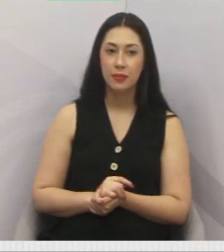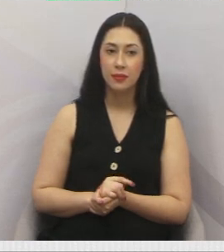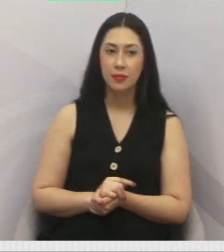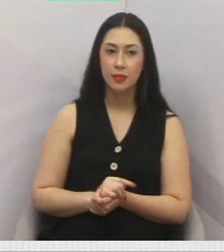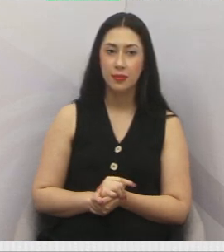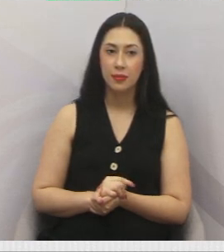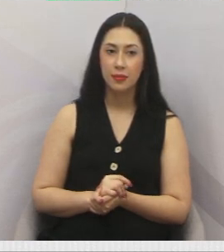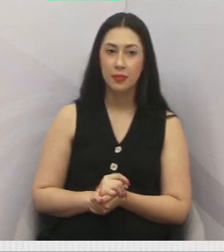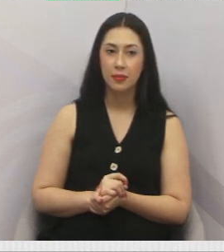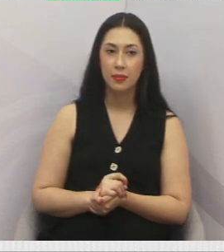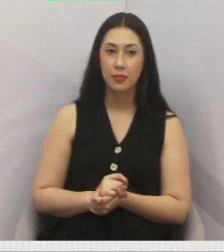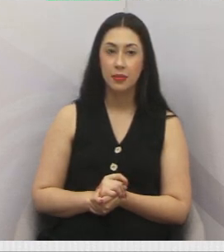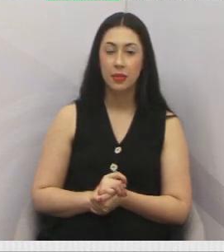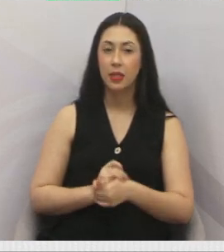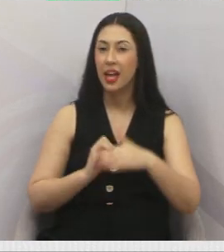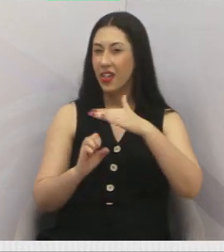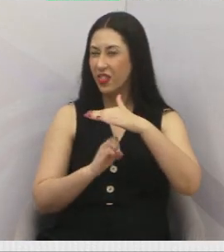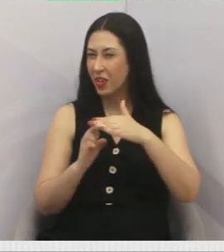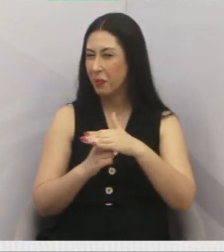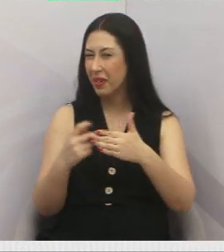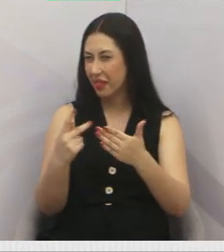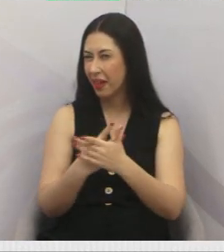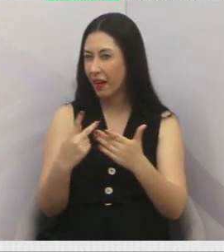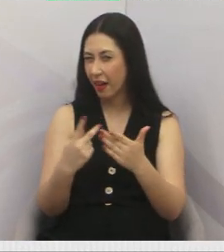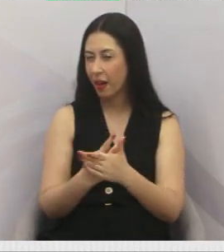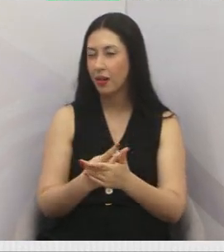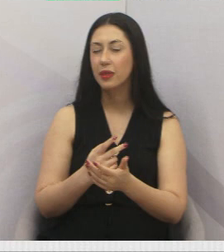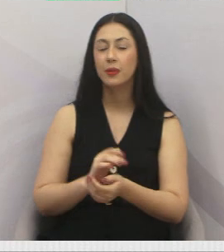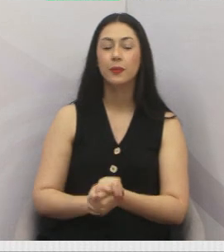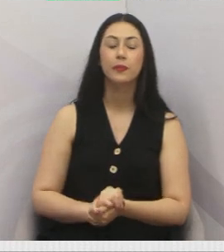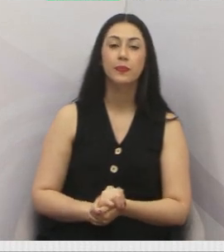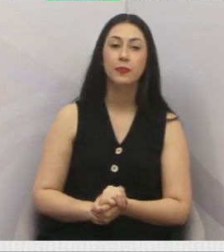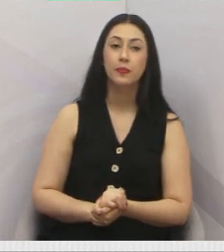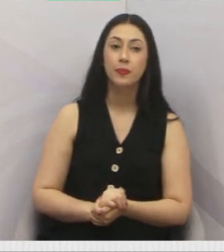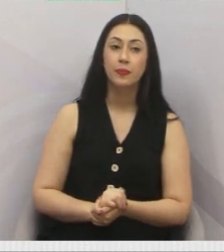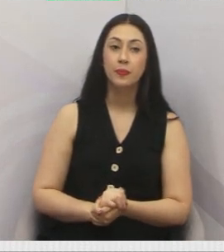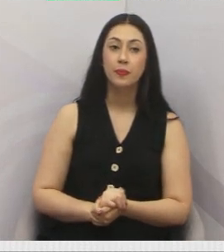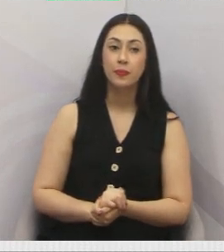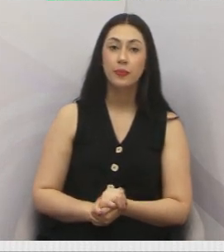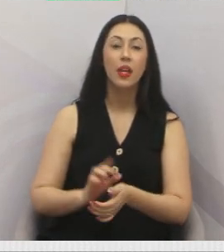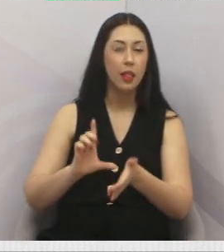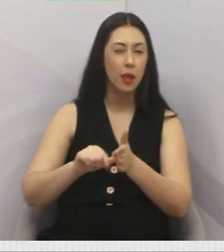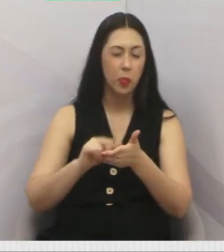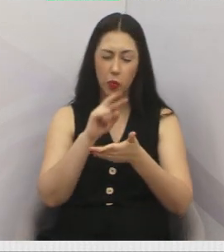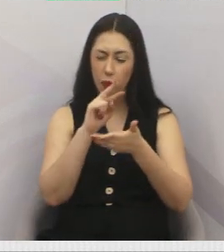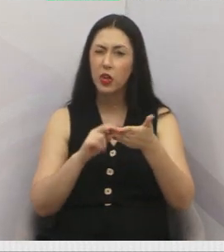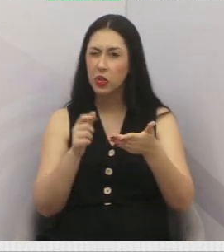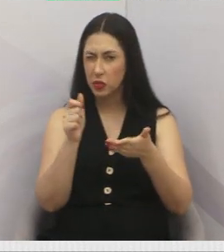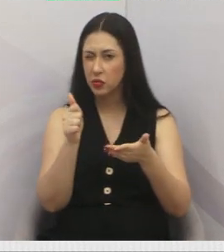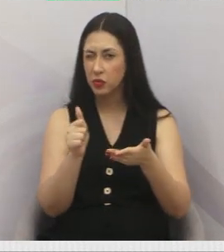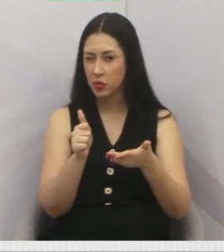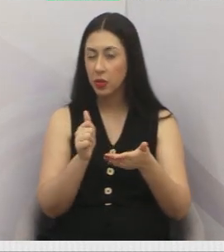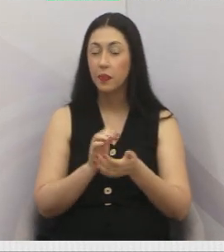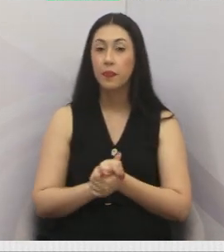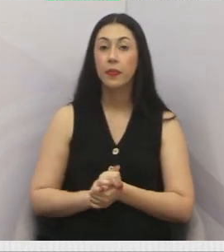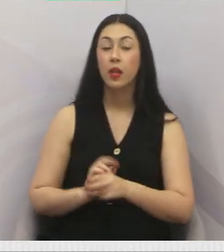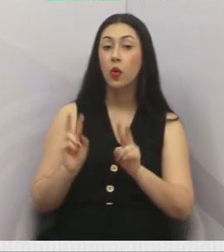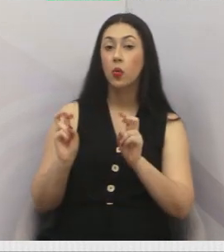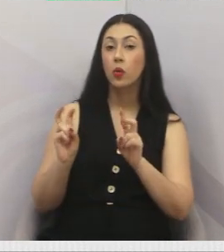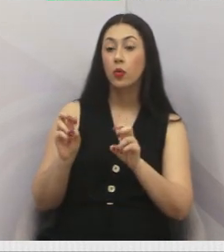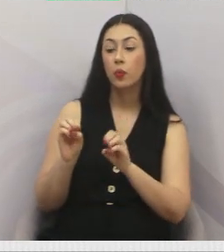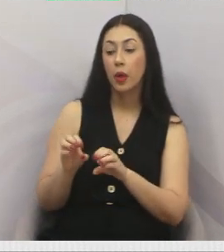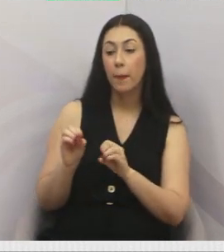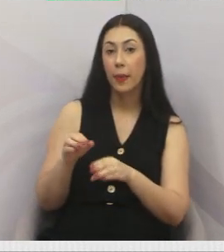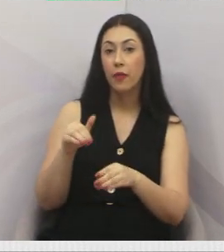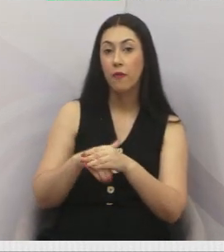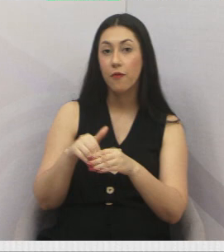Empresas, só o segmento só de empresas. Pode ler os demais. Segmento então. Empresas, voto inconclusivo, vai ser analisado posteriormente. Isso. Segmento entidades acadêmicas,